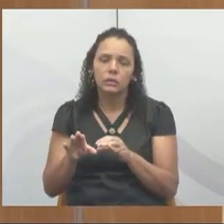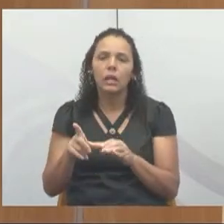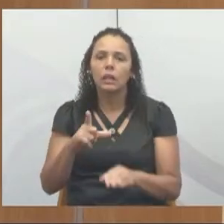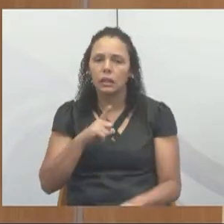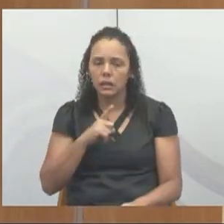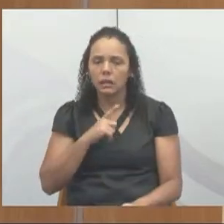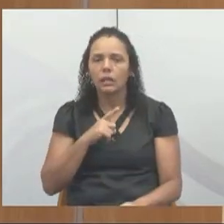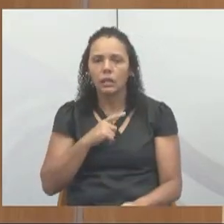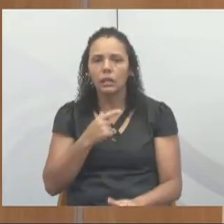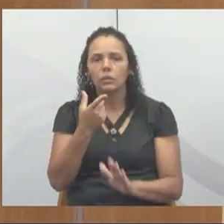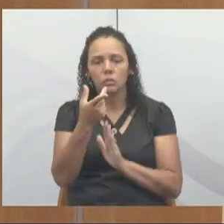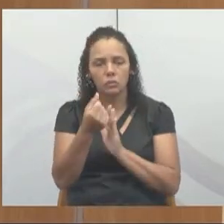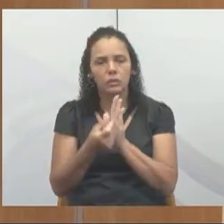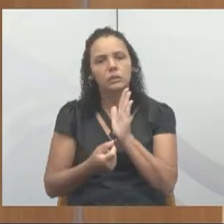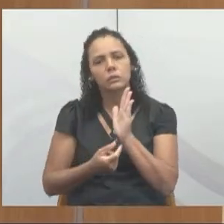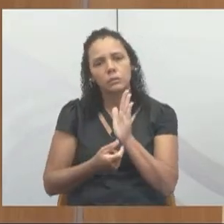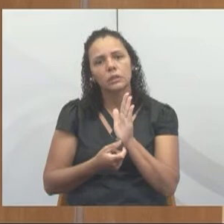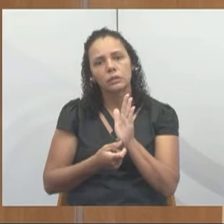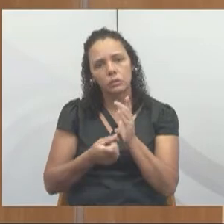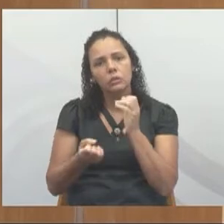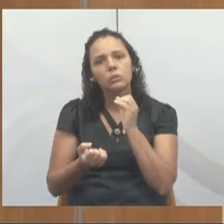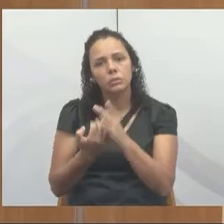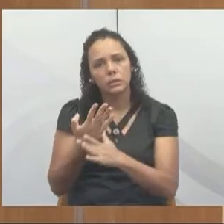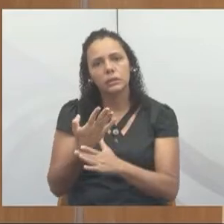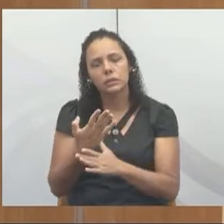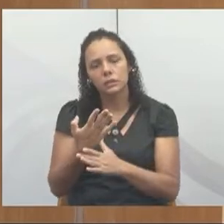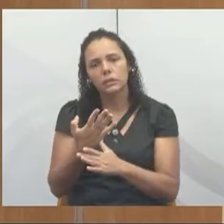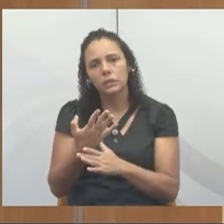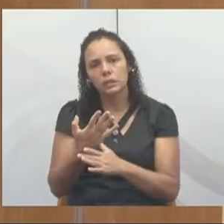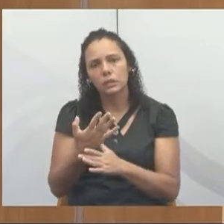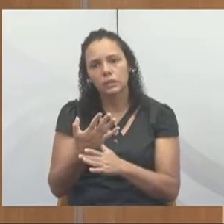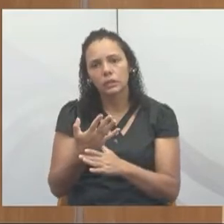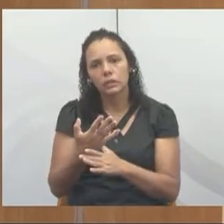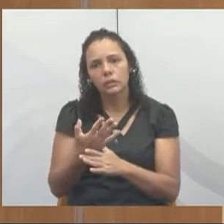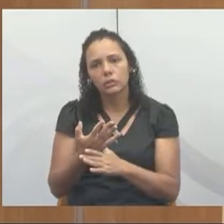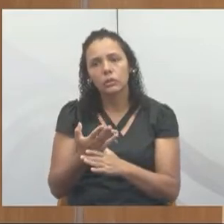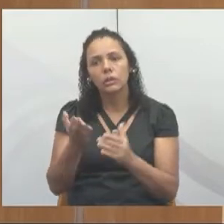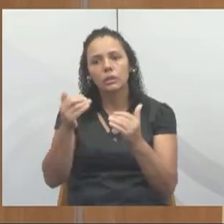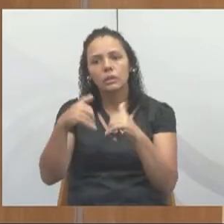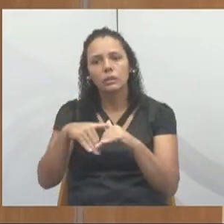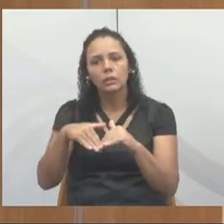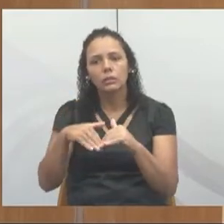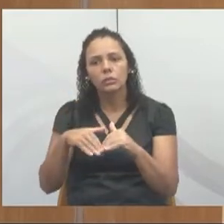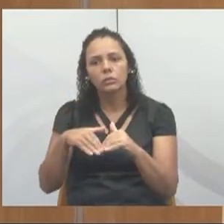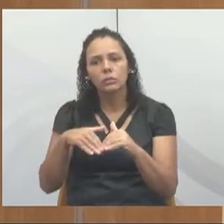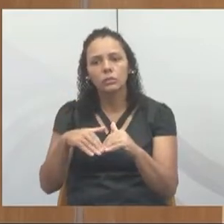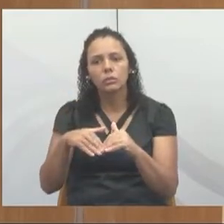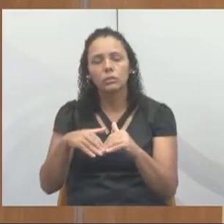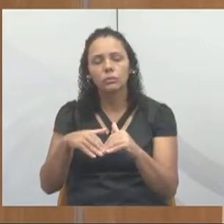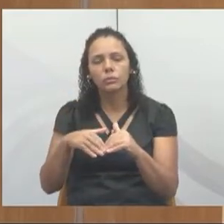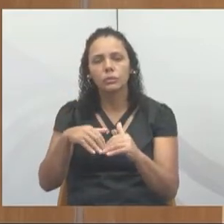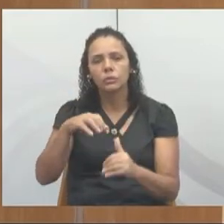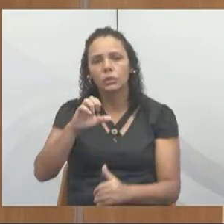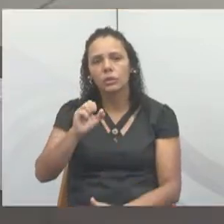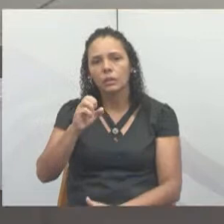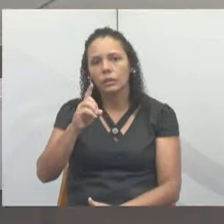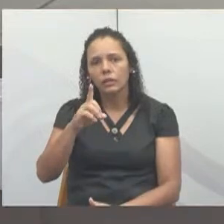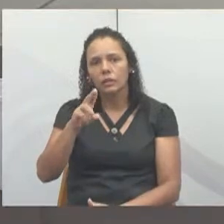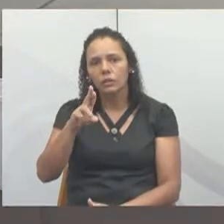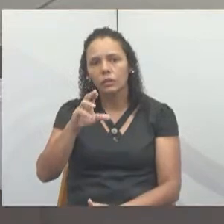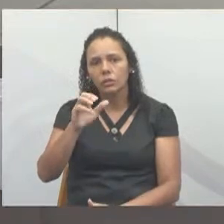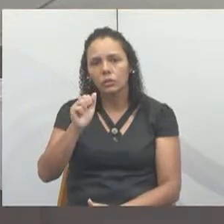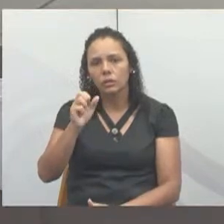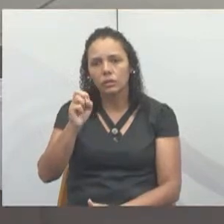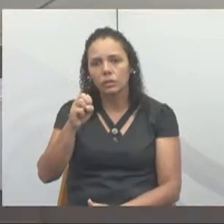isso. Conversar com a Secretaria de Educação para que seja inserido dentro do Educamais do Parque Meia Lua. Tá, então foi muito bom a